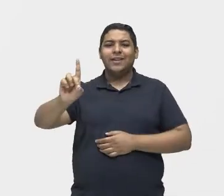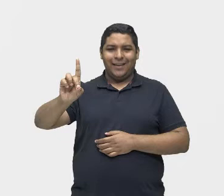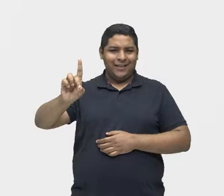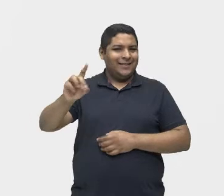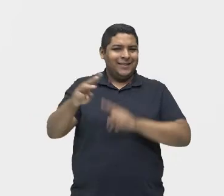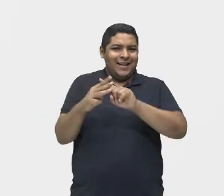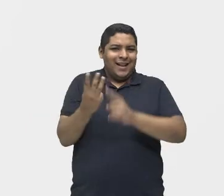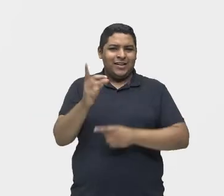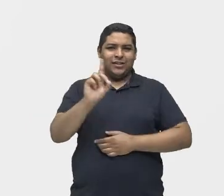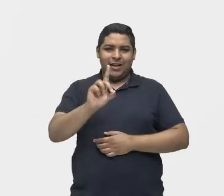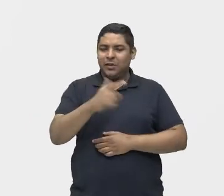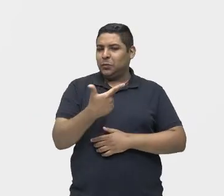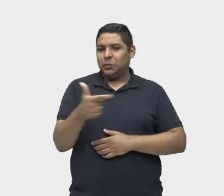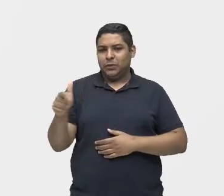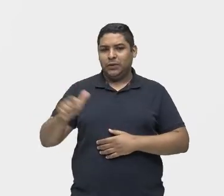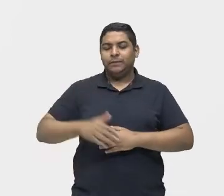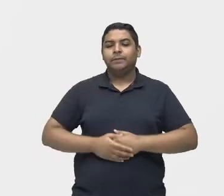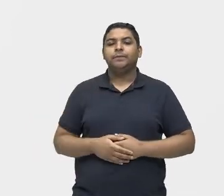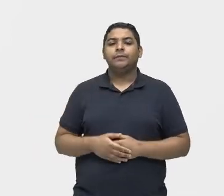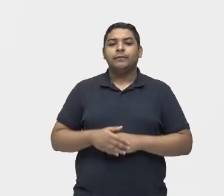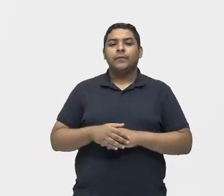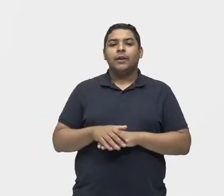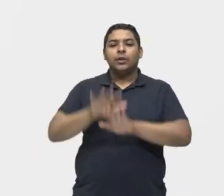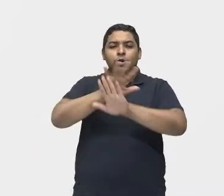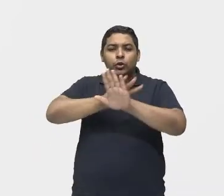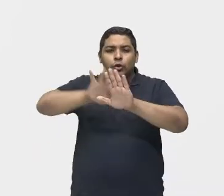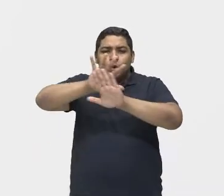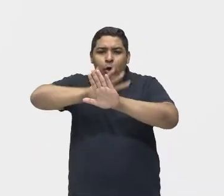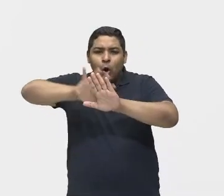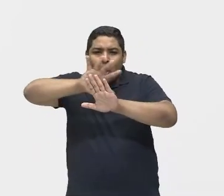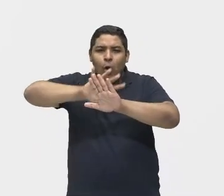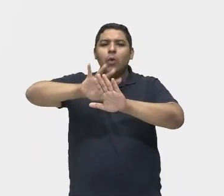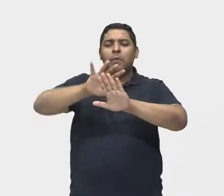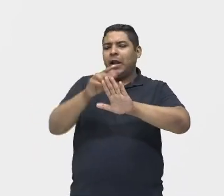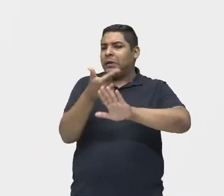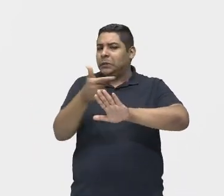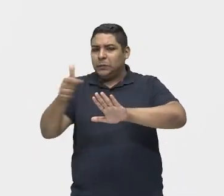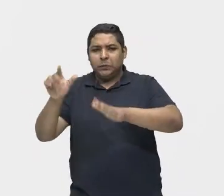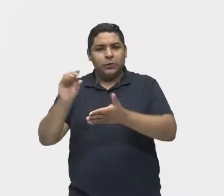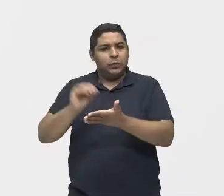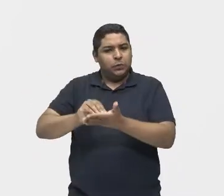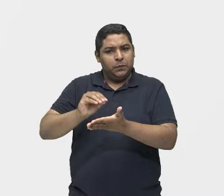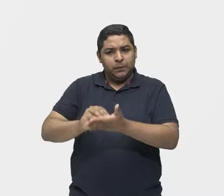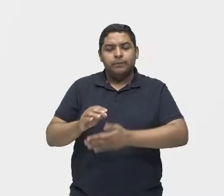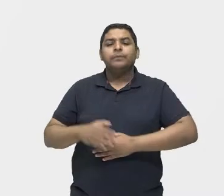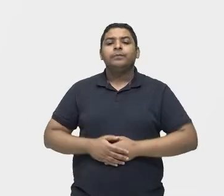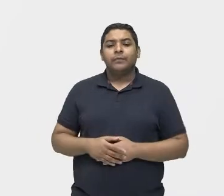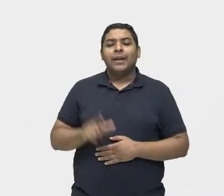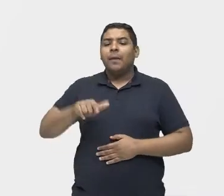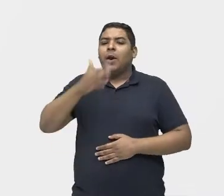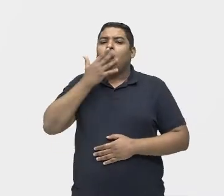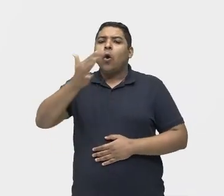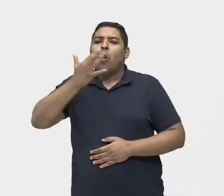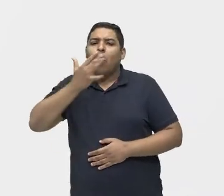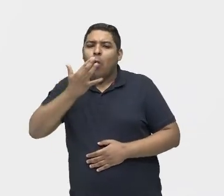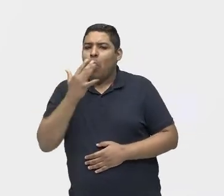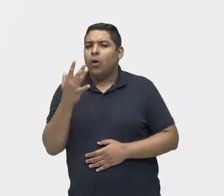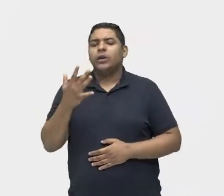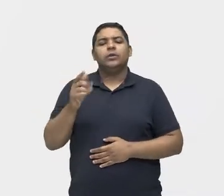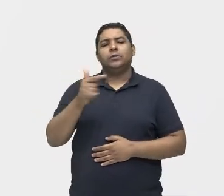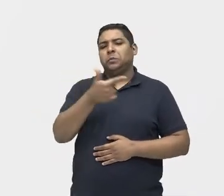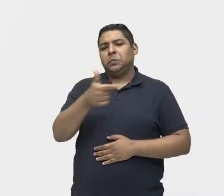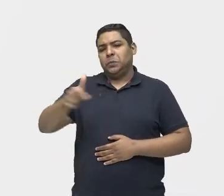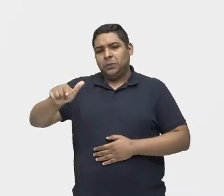ausência de sombra, utilização de cores convencionais, ausência de indicação de relevo. E ele tem algo